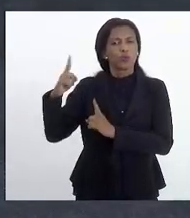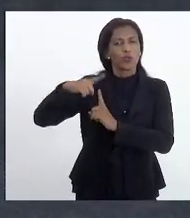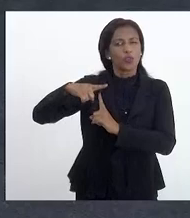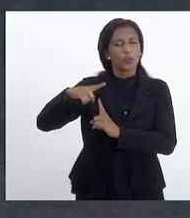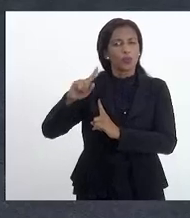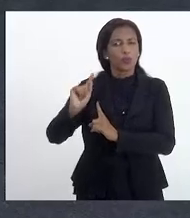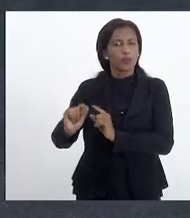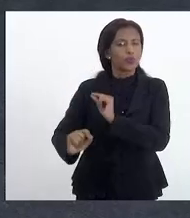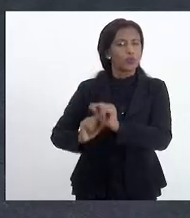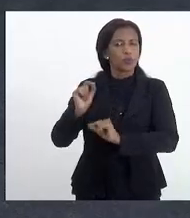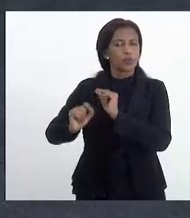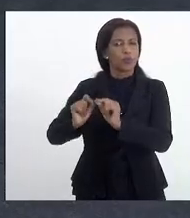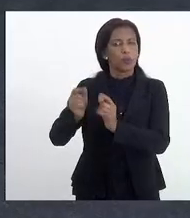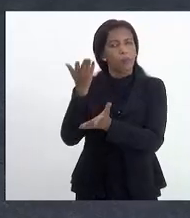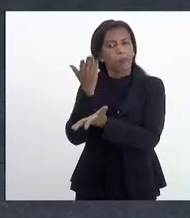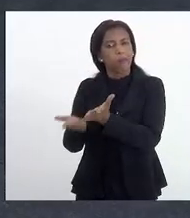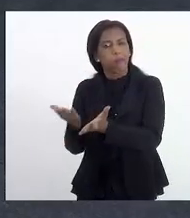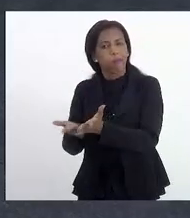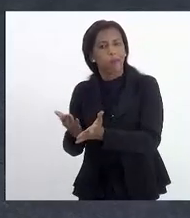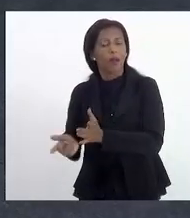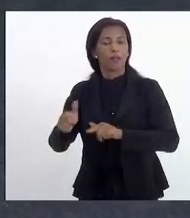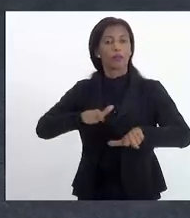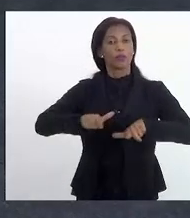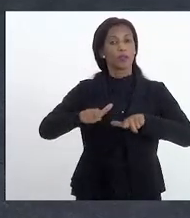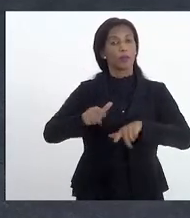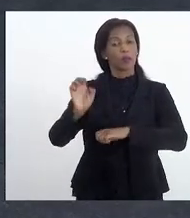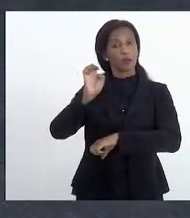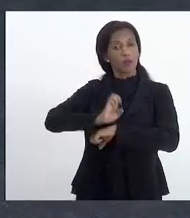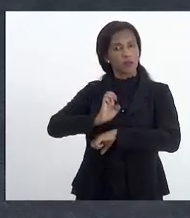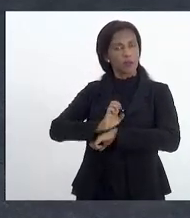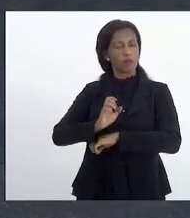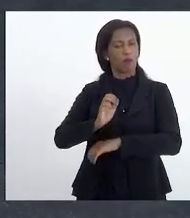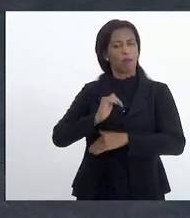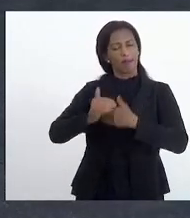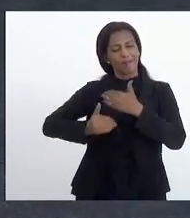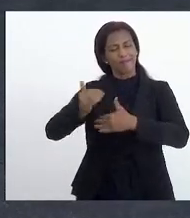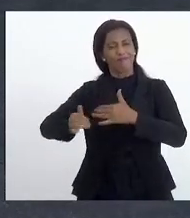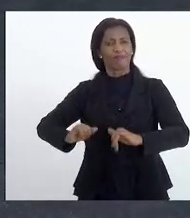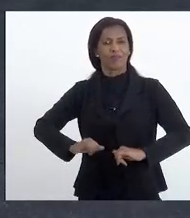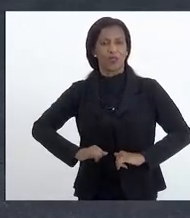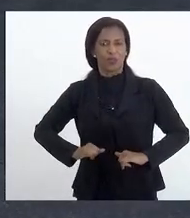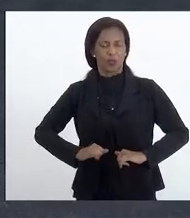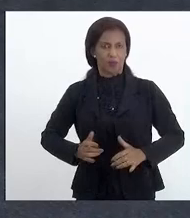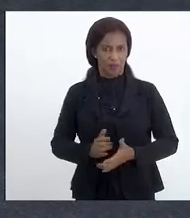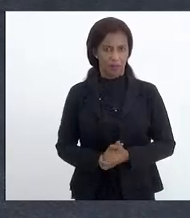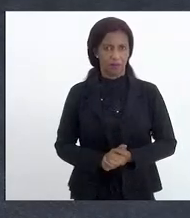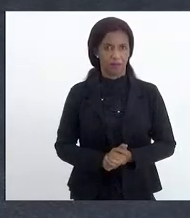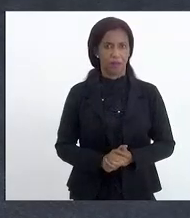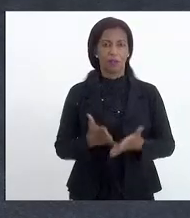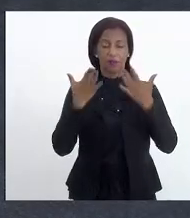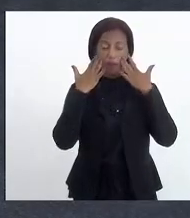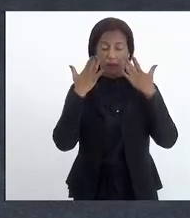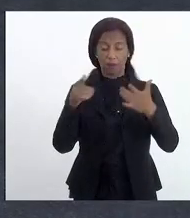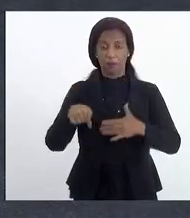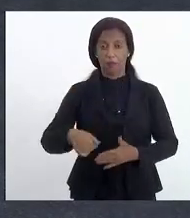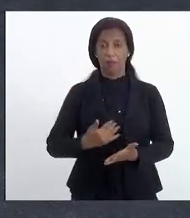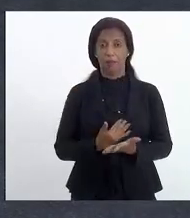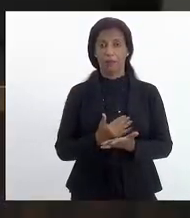amortecimento para essas perdas que os servidores estaduais vêm sofrendo desde 2014. Faço aqui essa manifestação